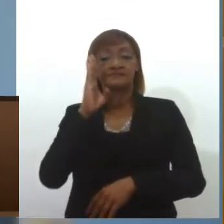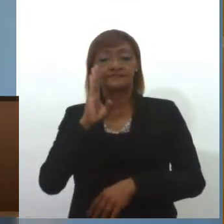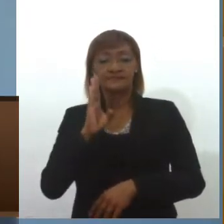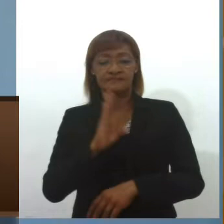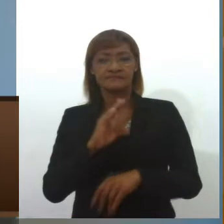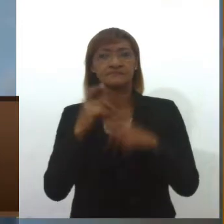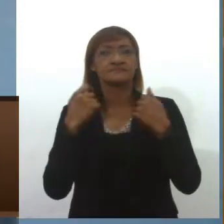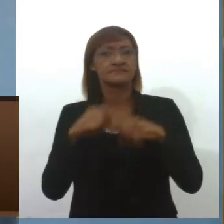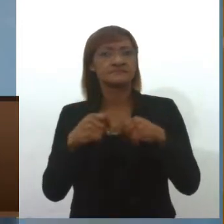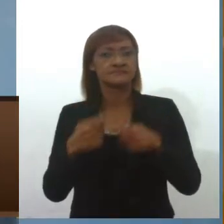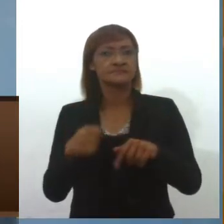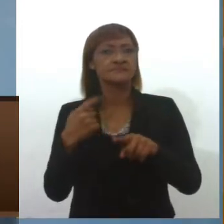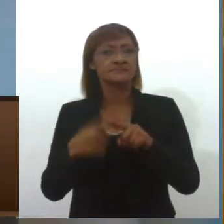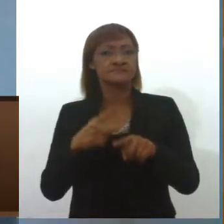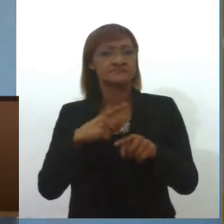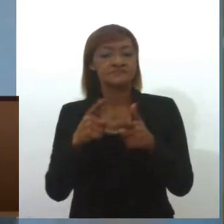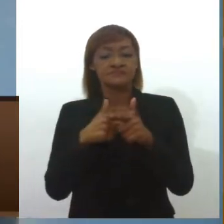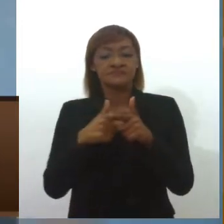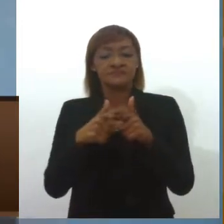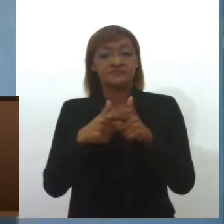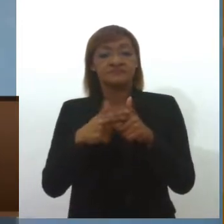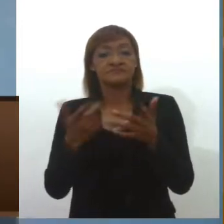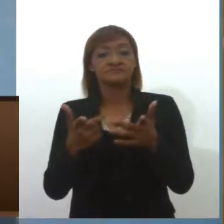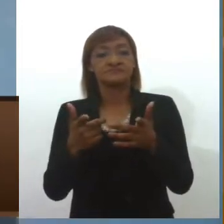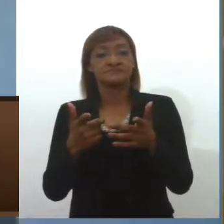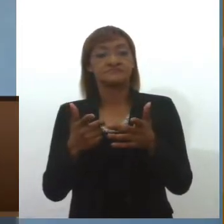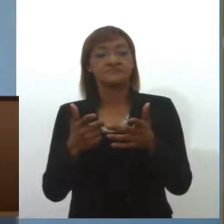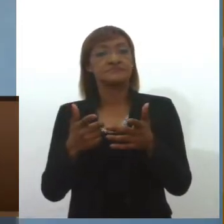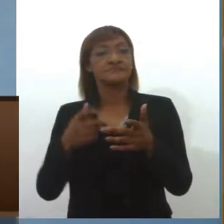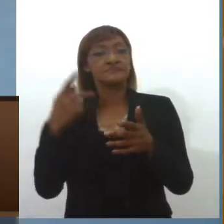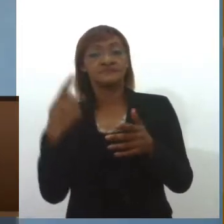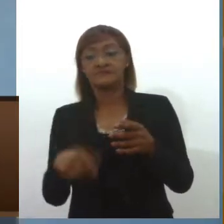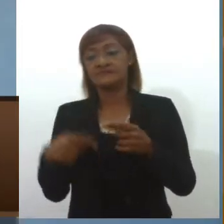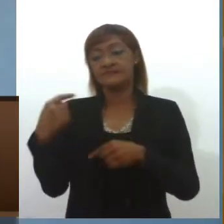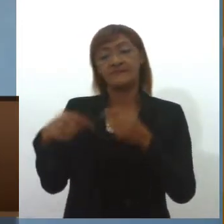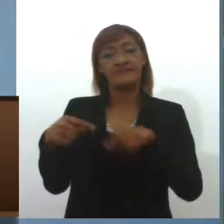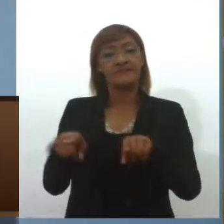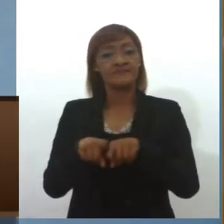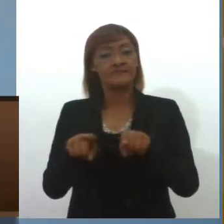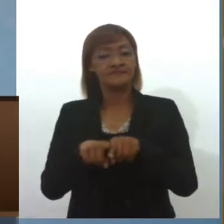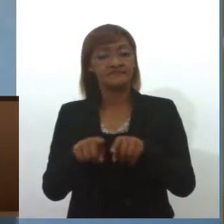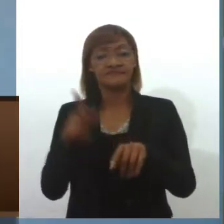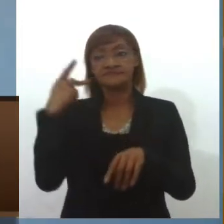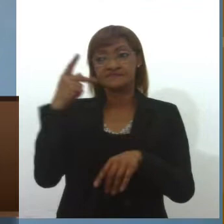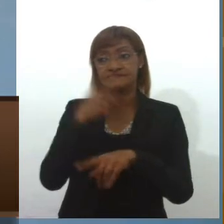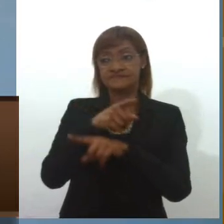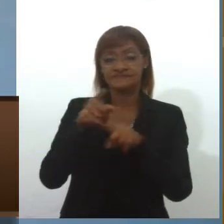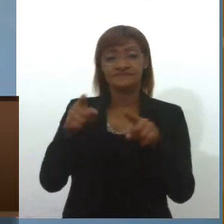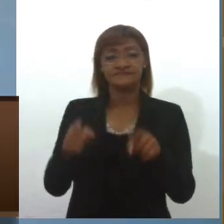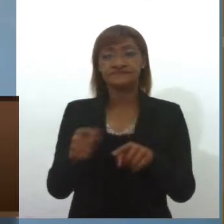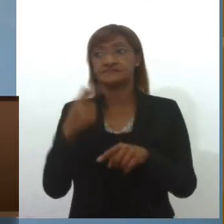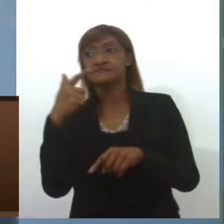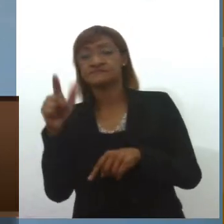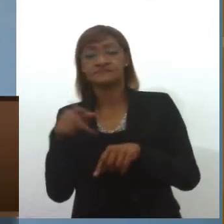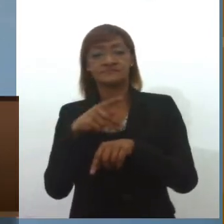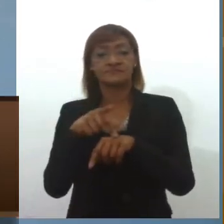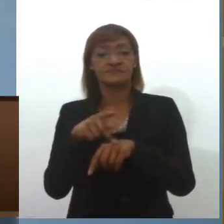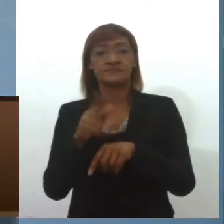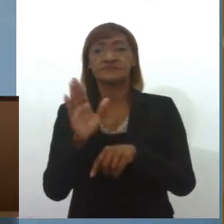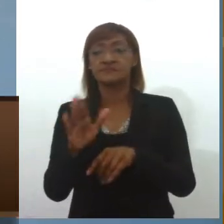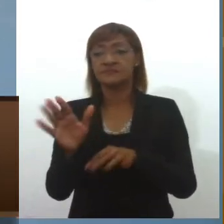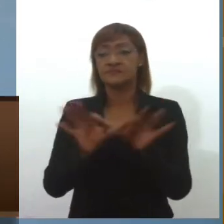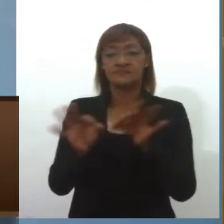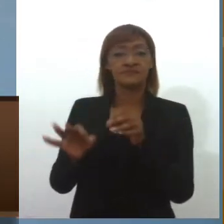diversos problemas conjunturais e políticos que impedem esse ajuste mais rápido nosso, outros países já estão tentando se ajustar mais rapidamente, até